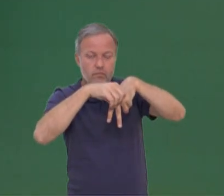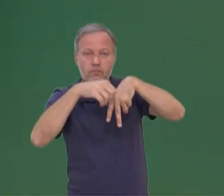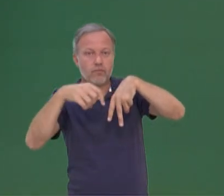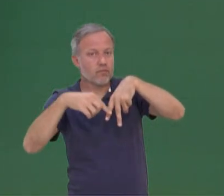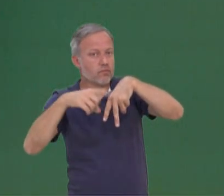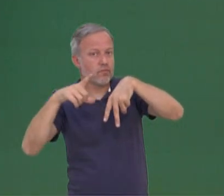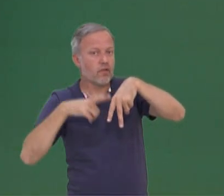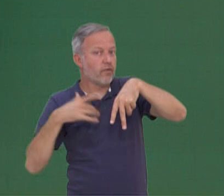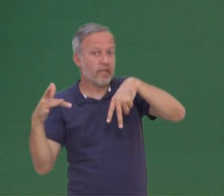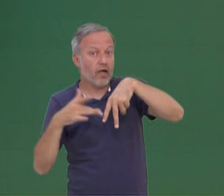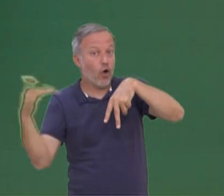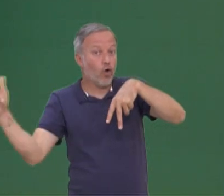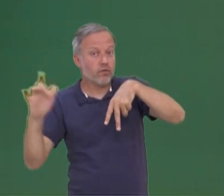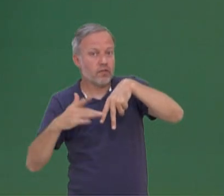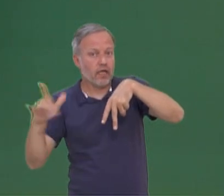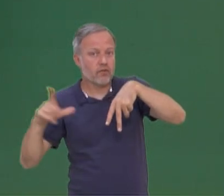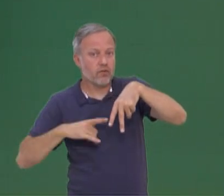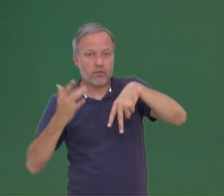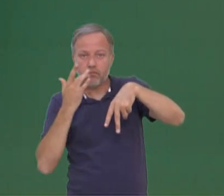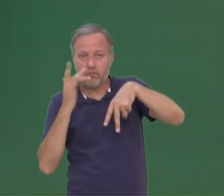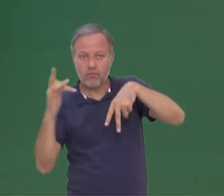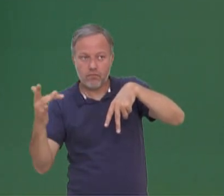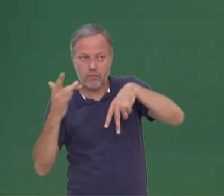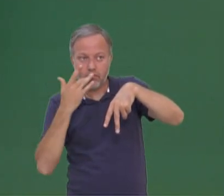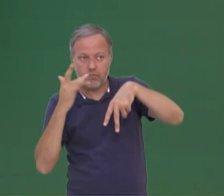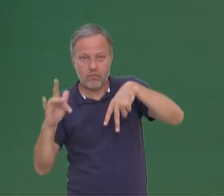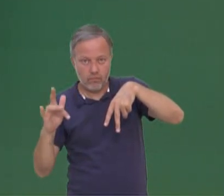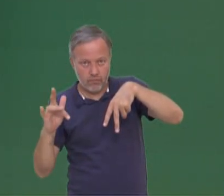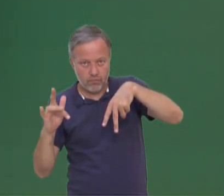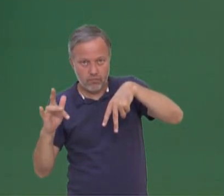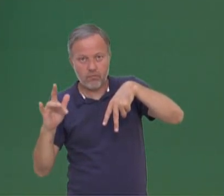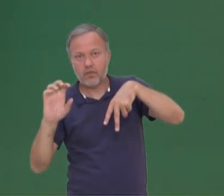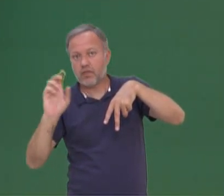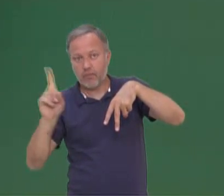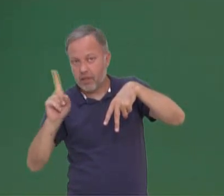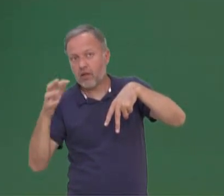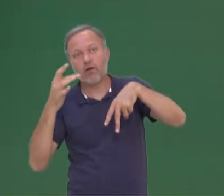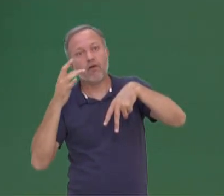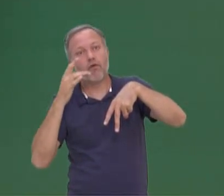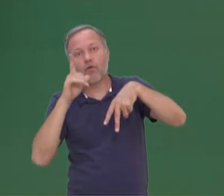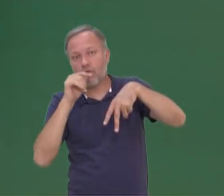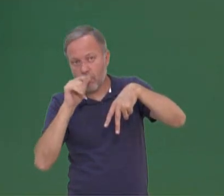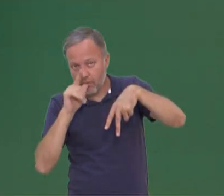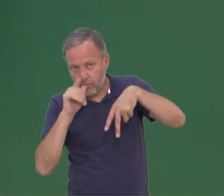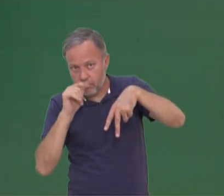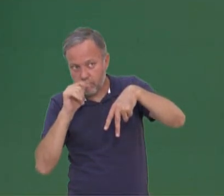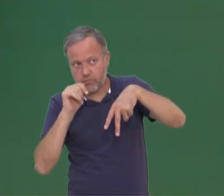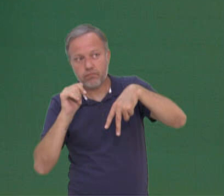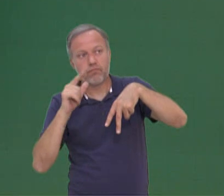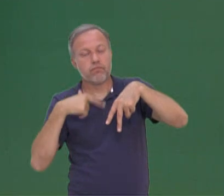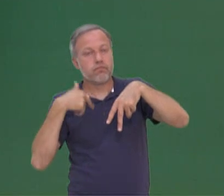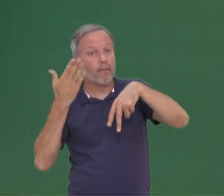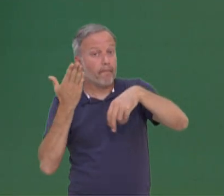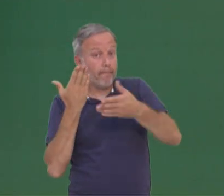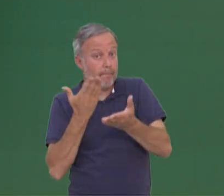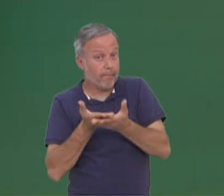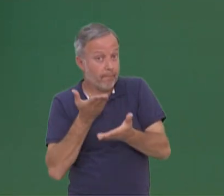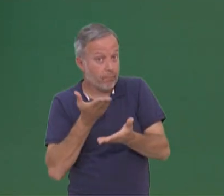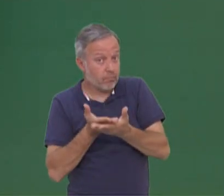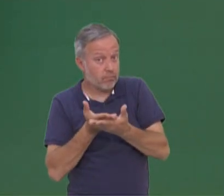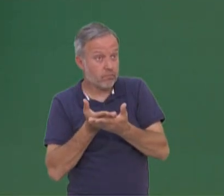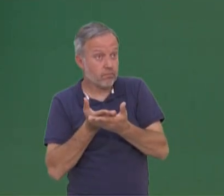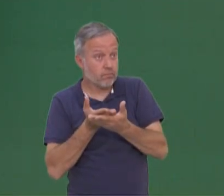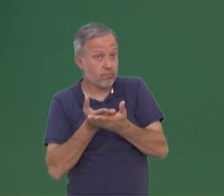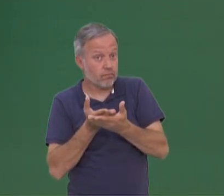não interage com a água. Correto? Eles eram químicos, principalmente o Singer, que estudavam o comportamento de